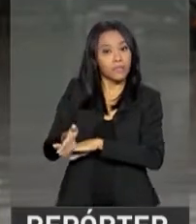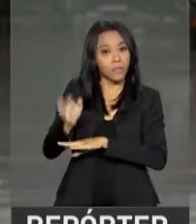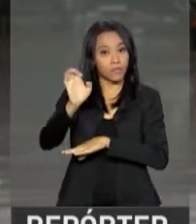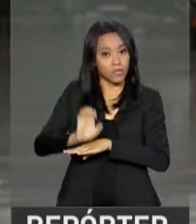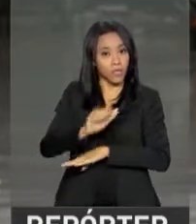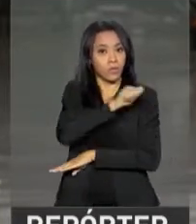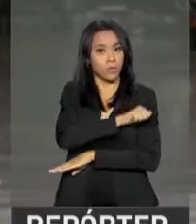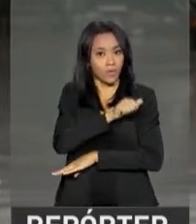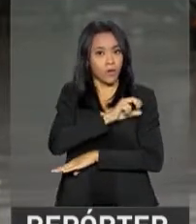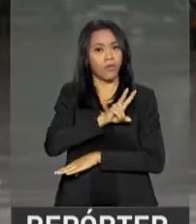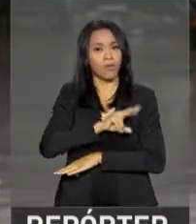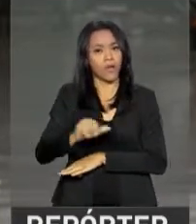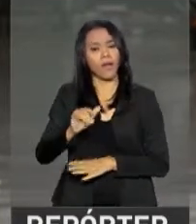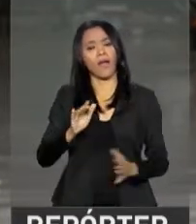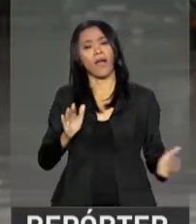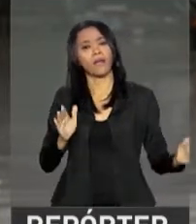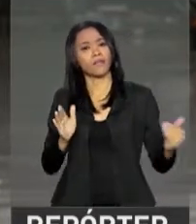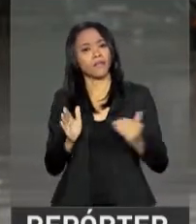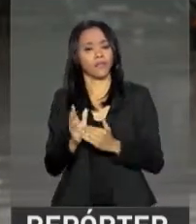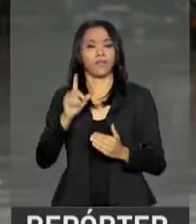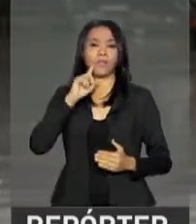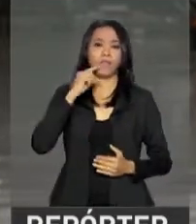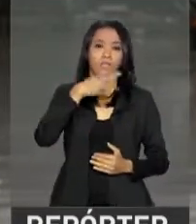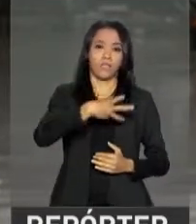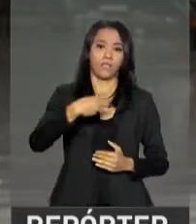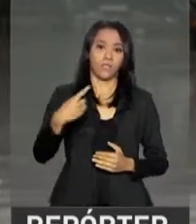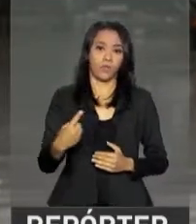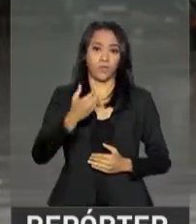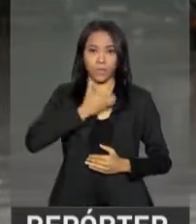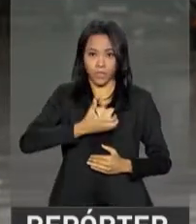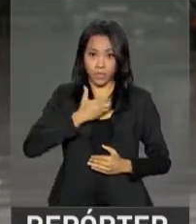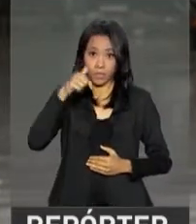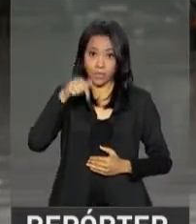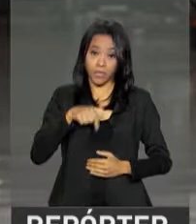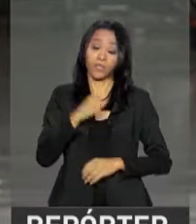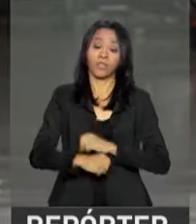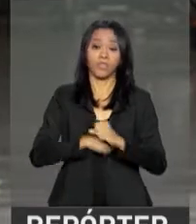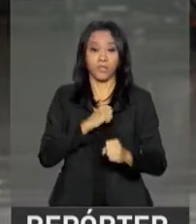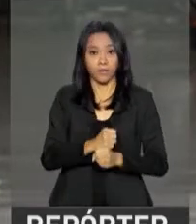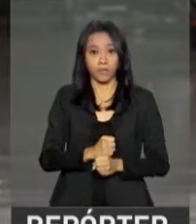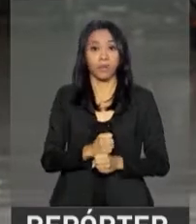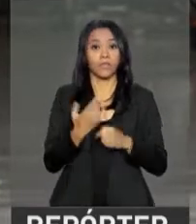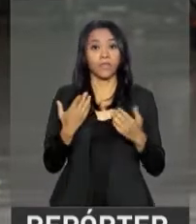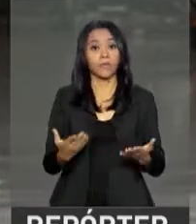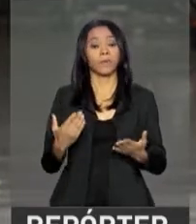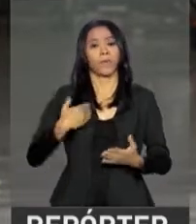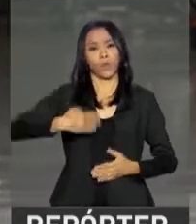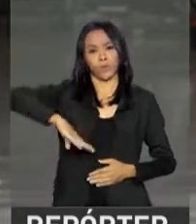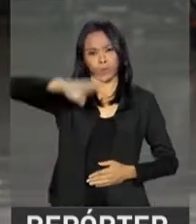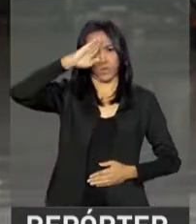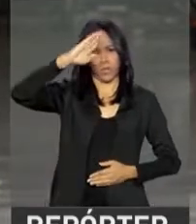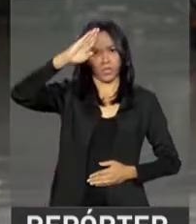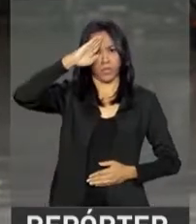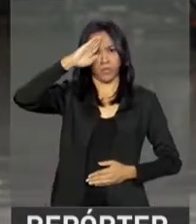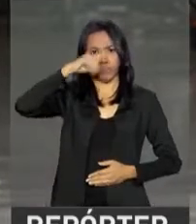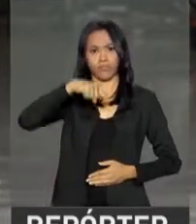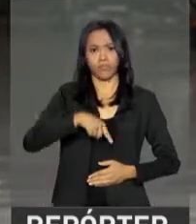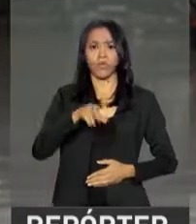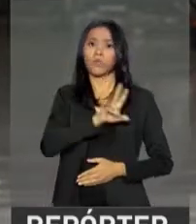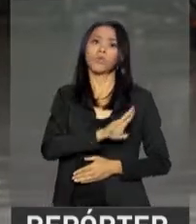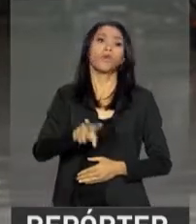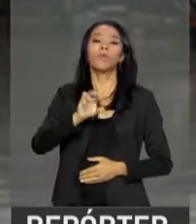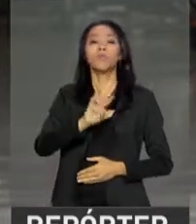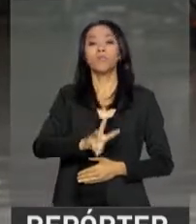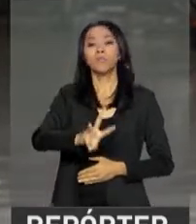até 31 de dezembro deste ano enquanto vigorar a medida o general de exército valter